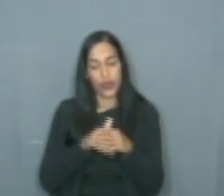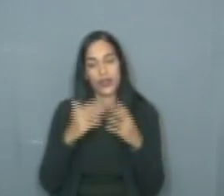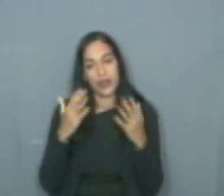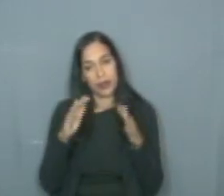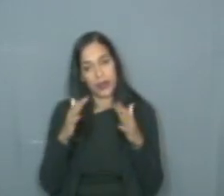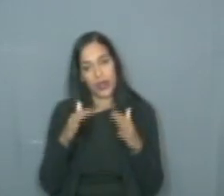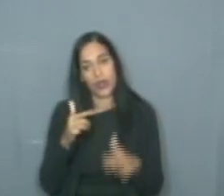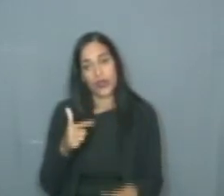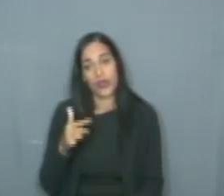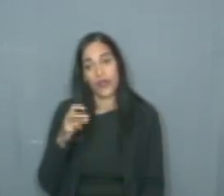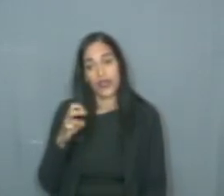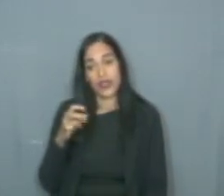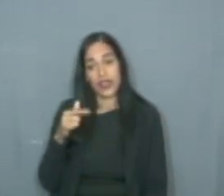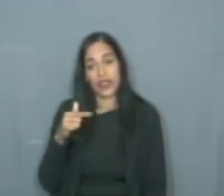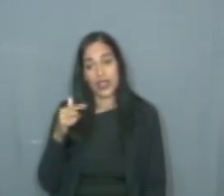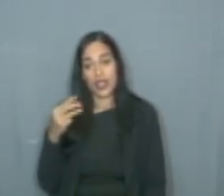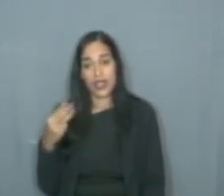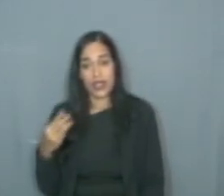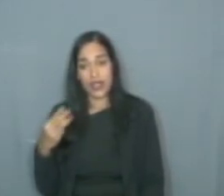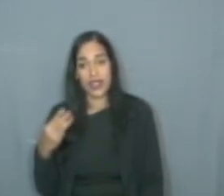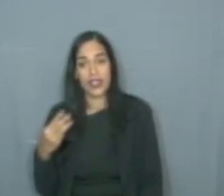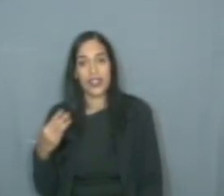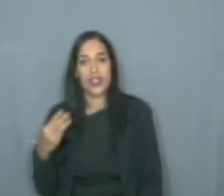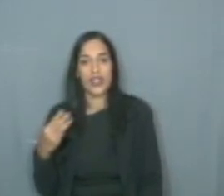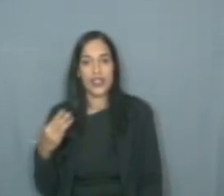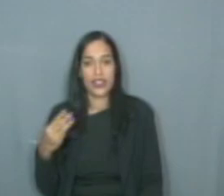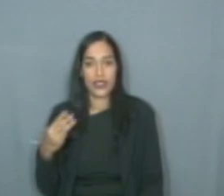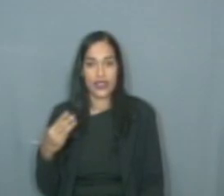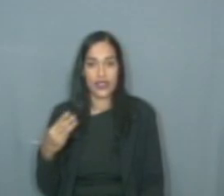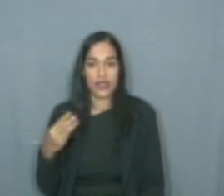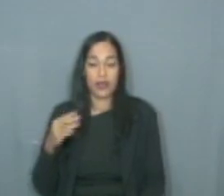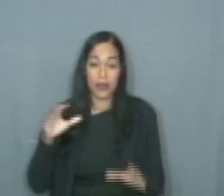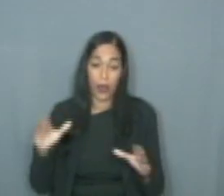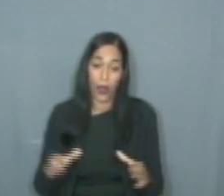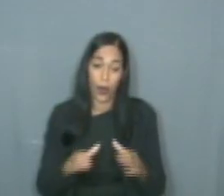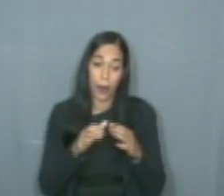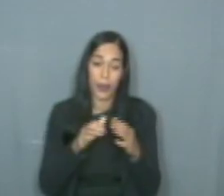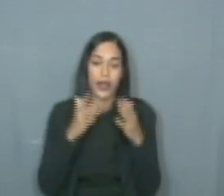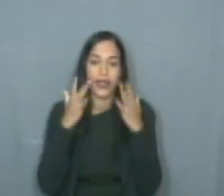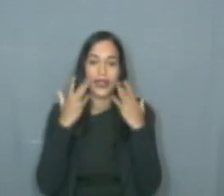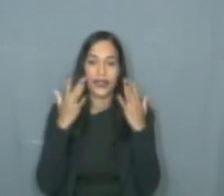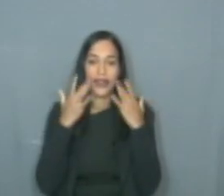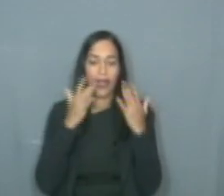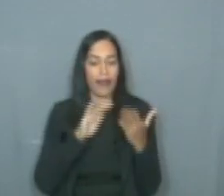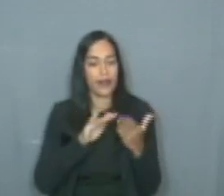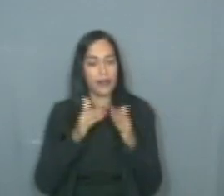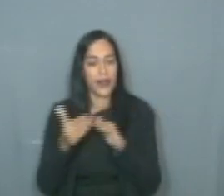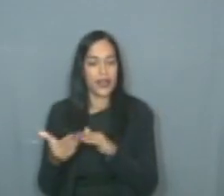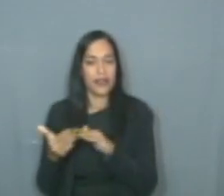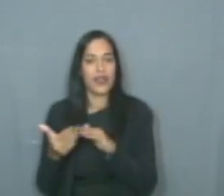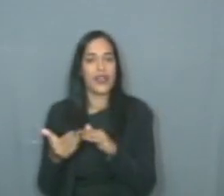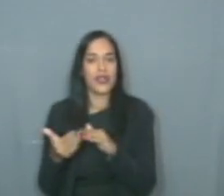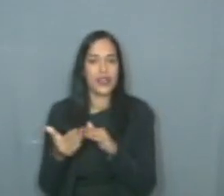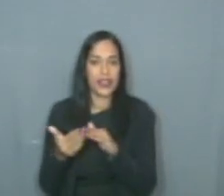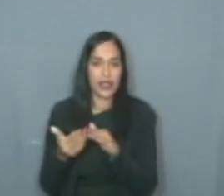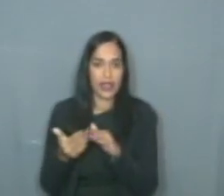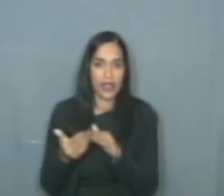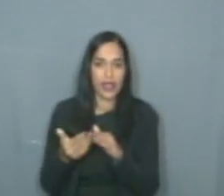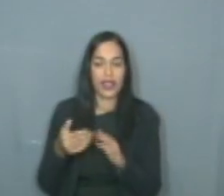2573 vai para uma companhia de teatro periférica